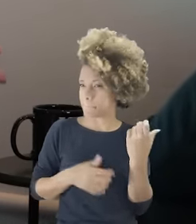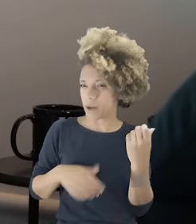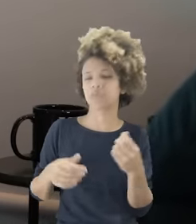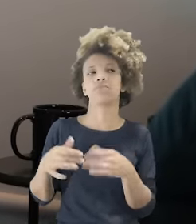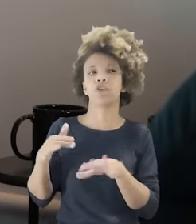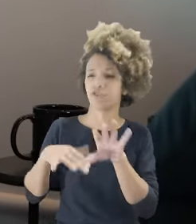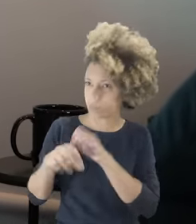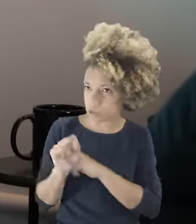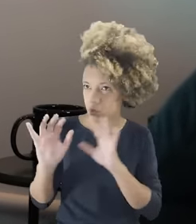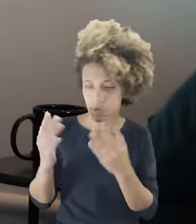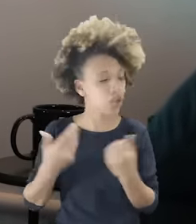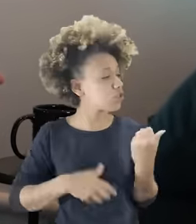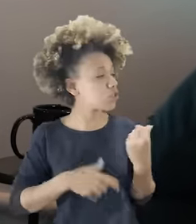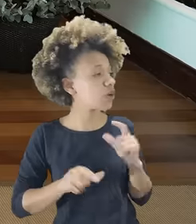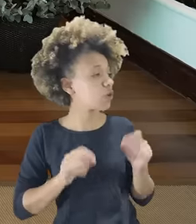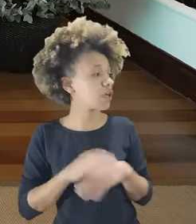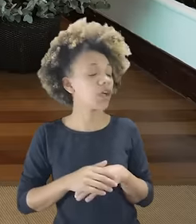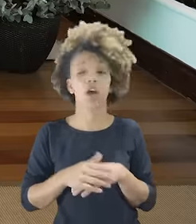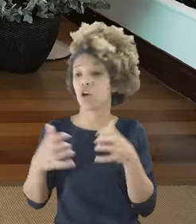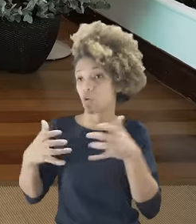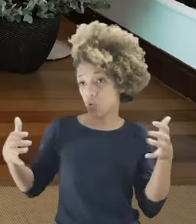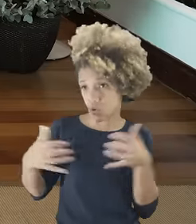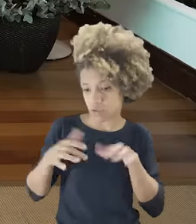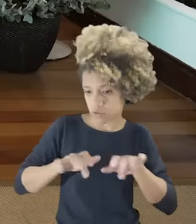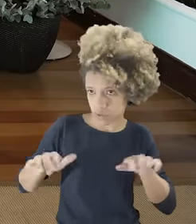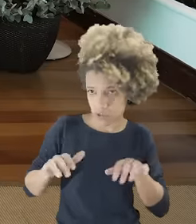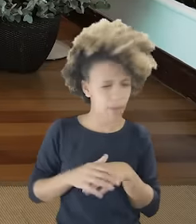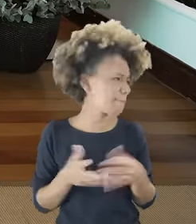de sabe baile de formatura baile toca